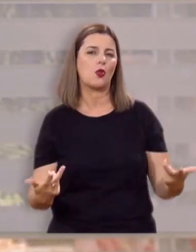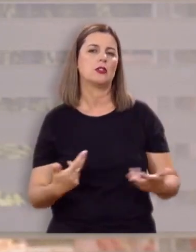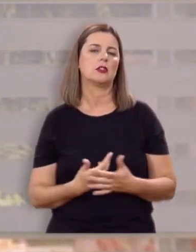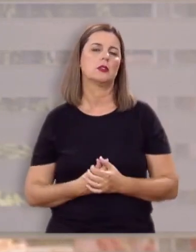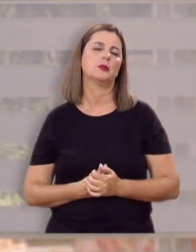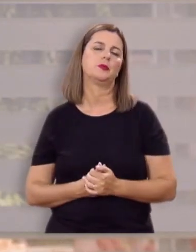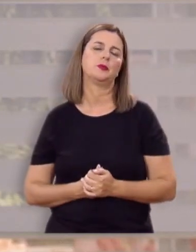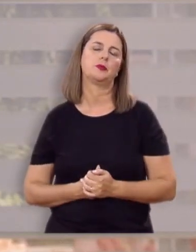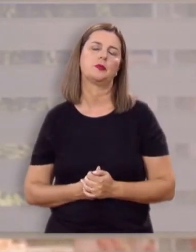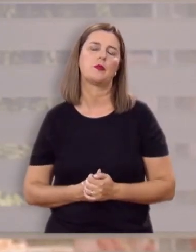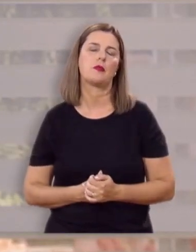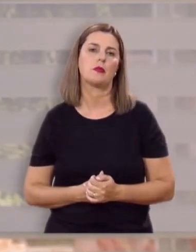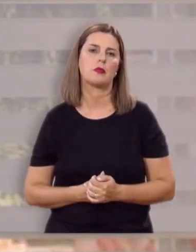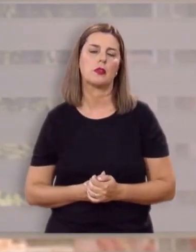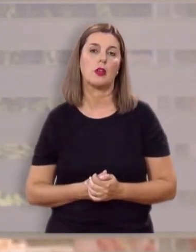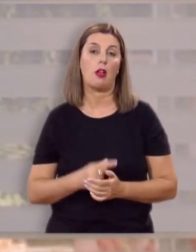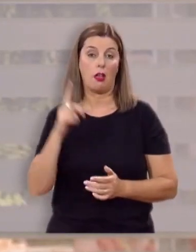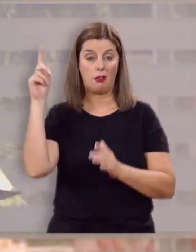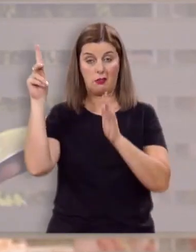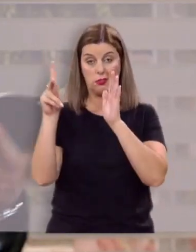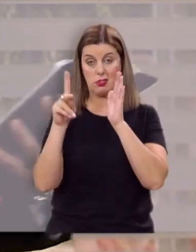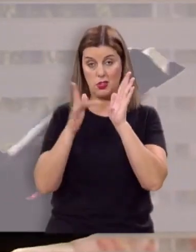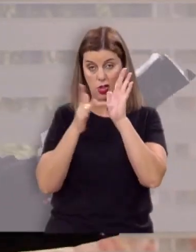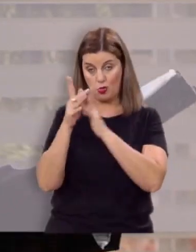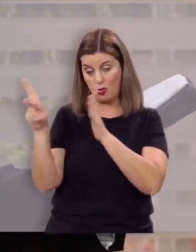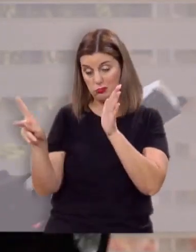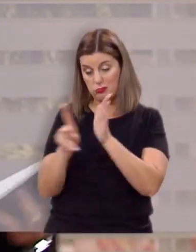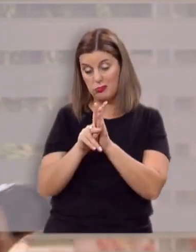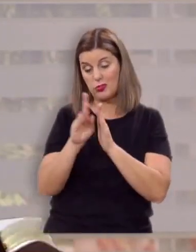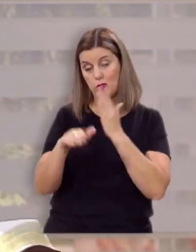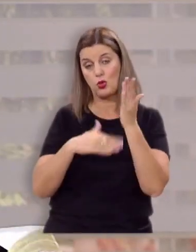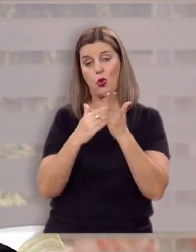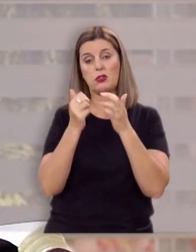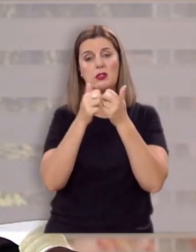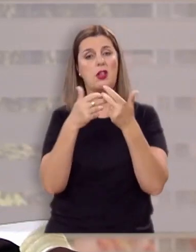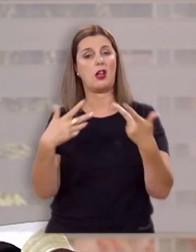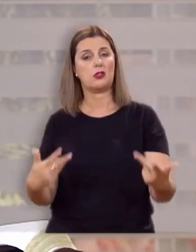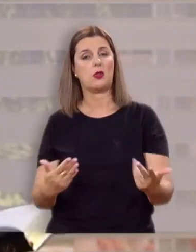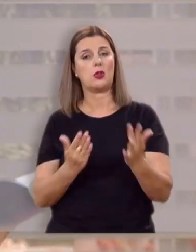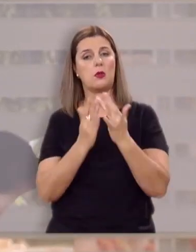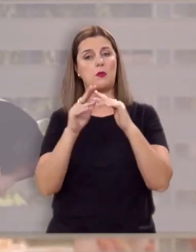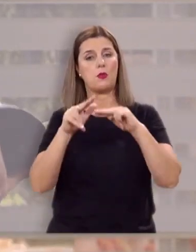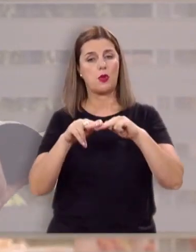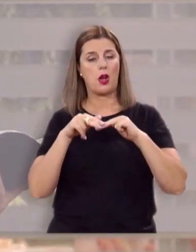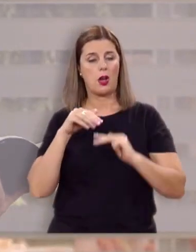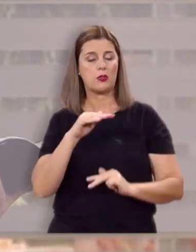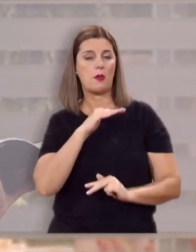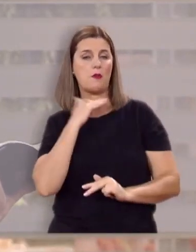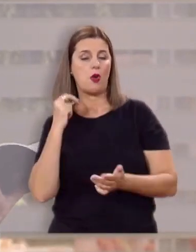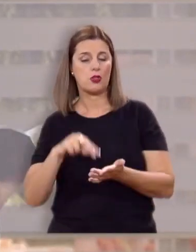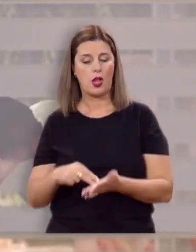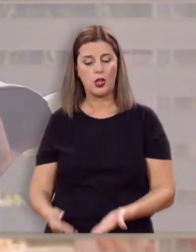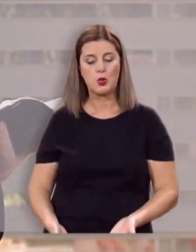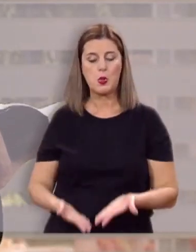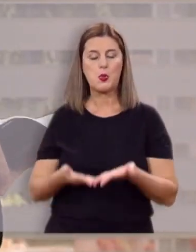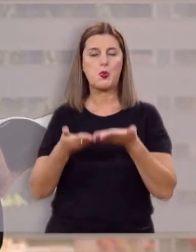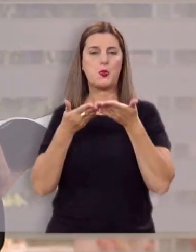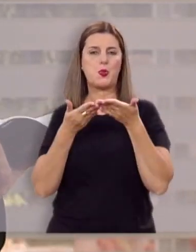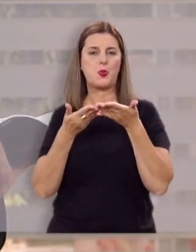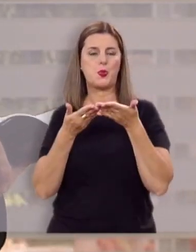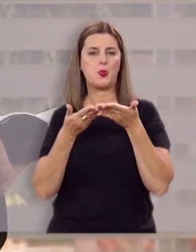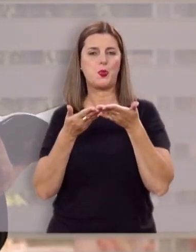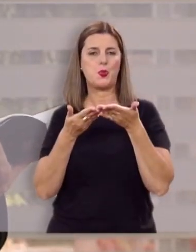as coisas. Ele é o dono de todas as coisas. Pela sua morte, pela sua